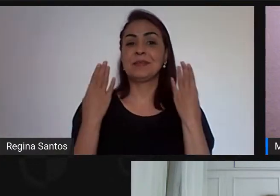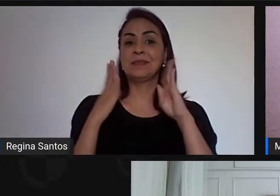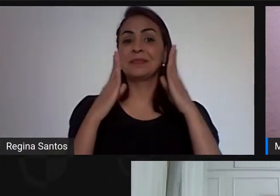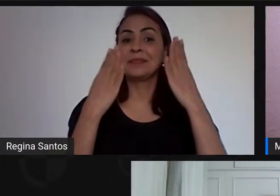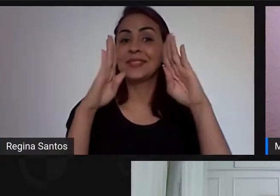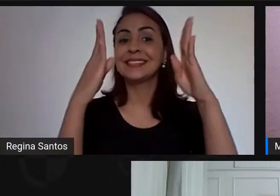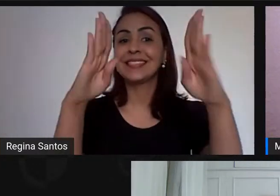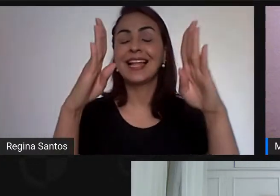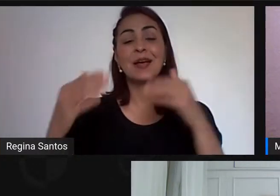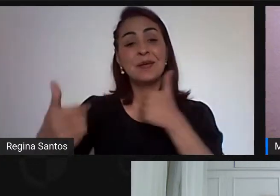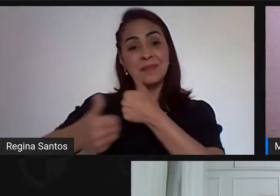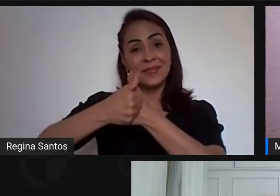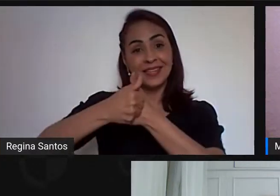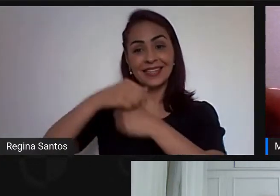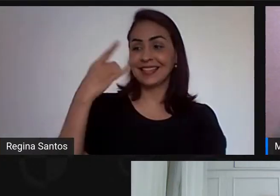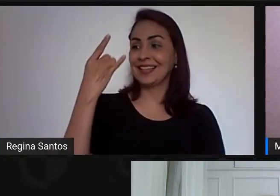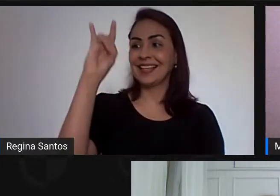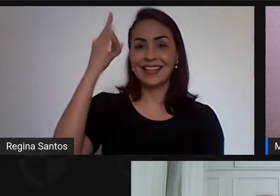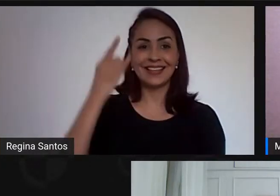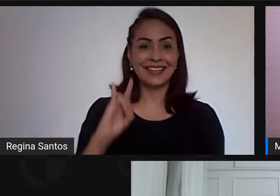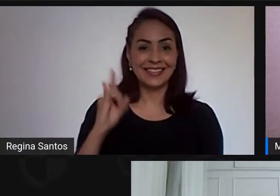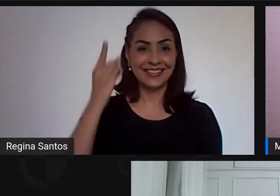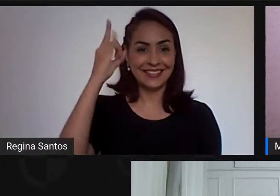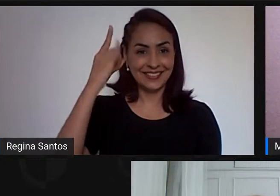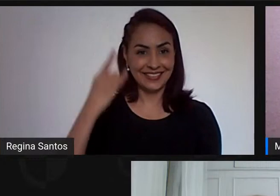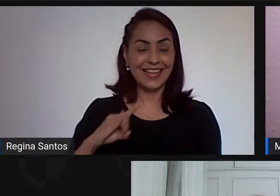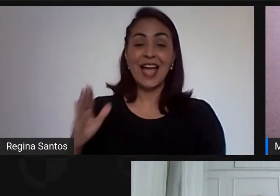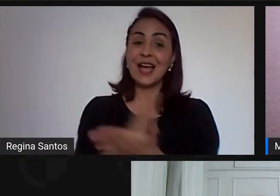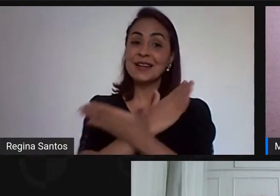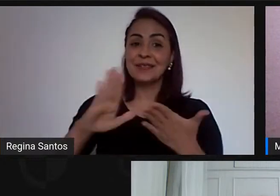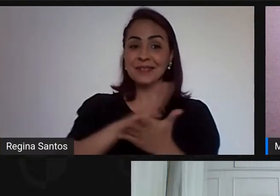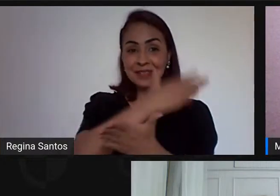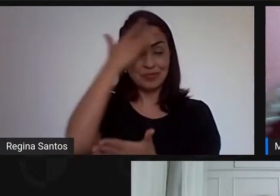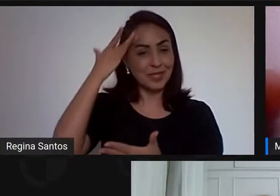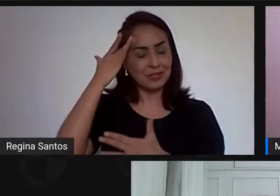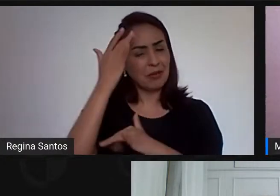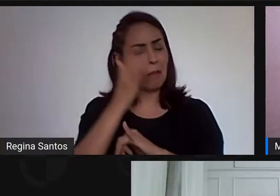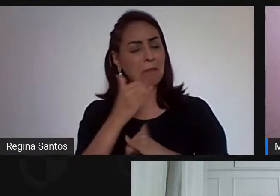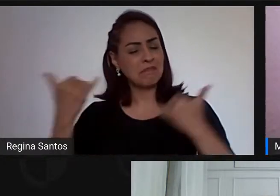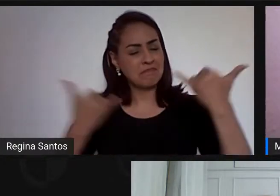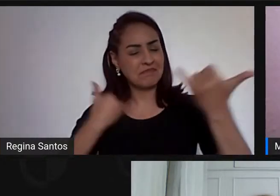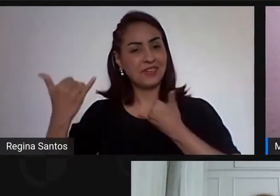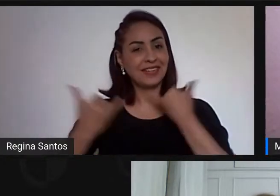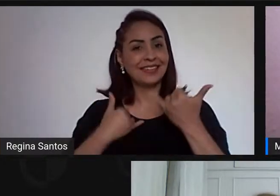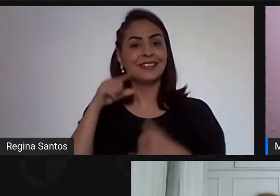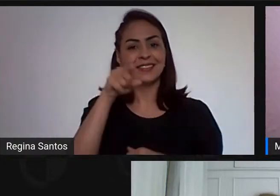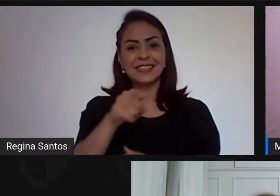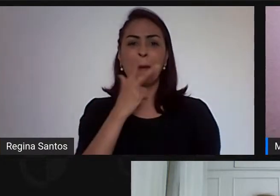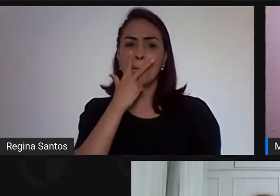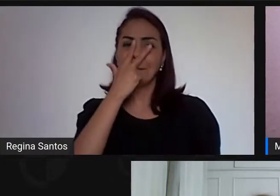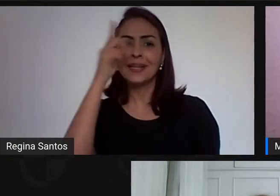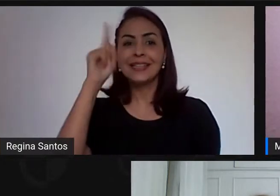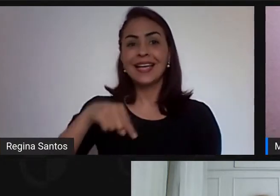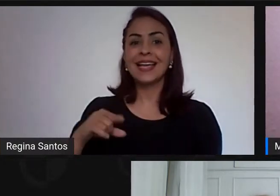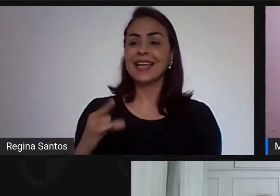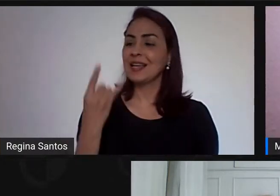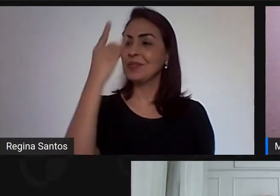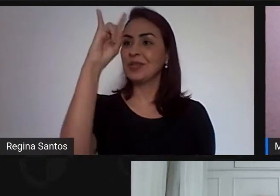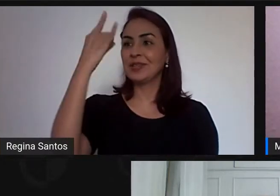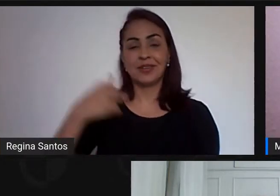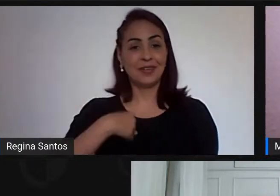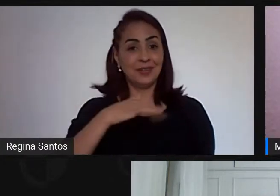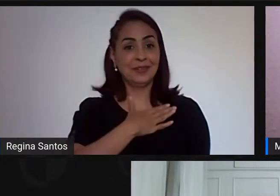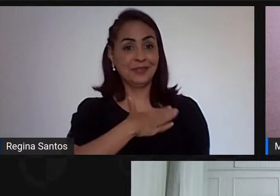boliviana. E nunca gostei, aqui para nós, eu não gostava de boliviano, porque eu morava em